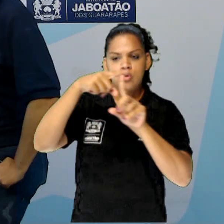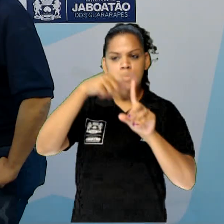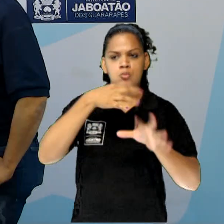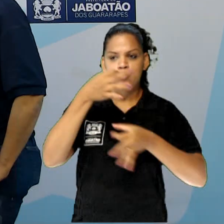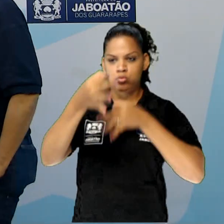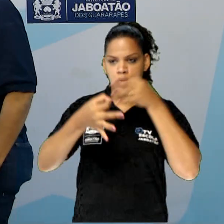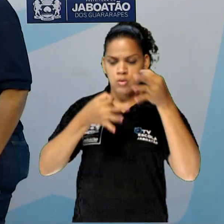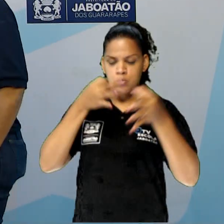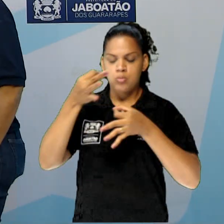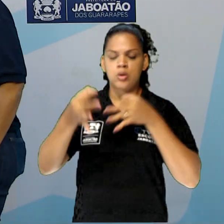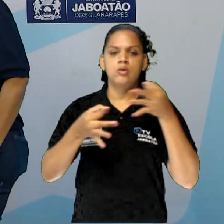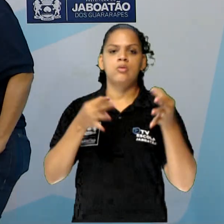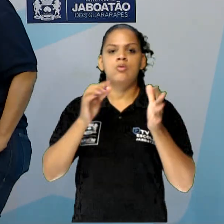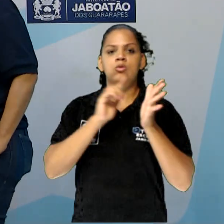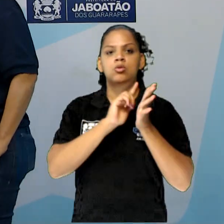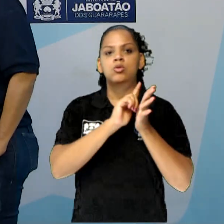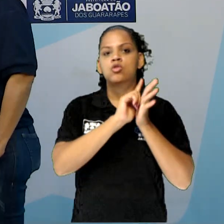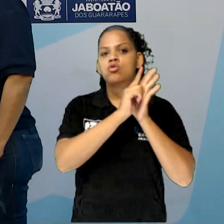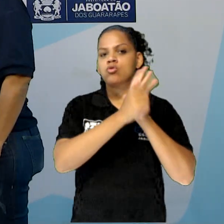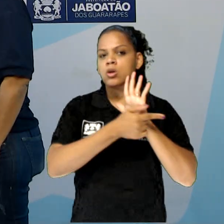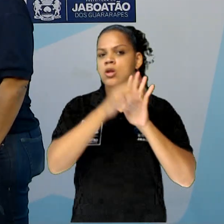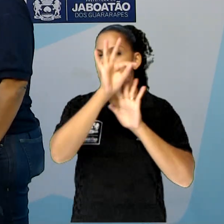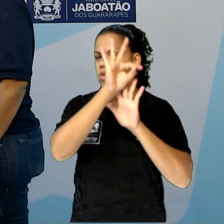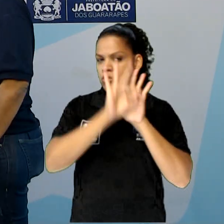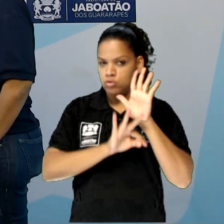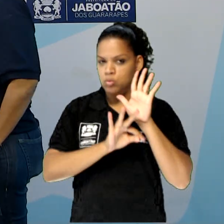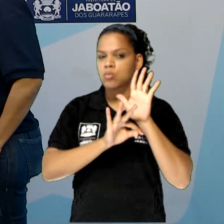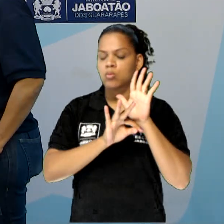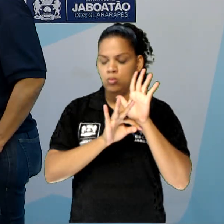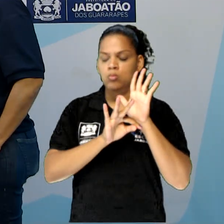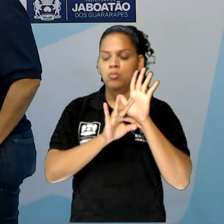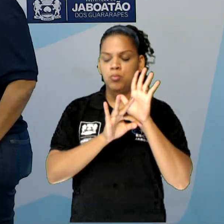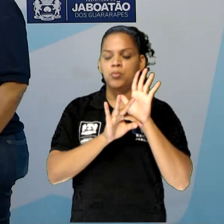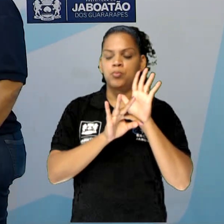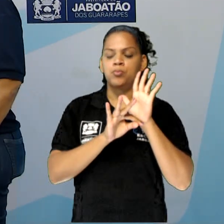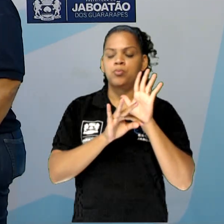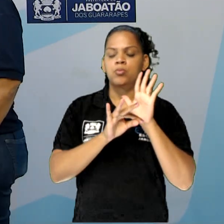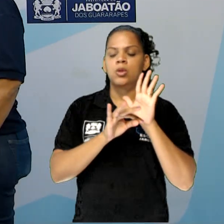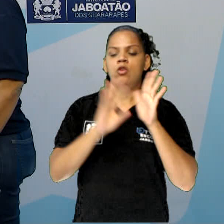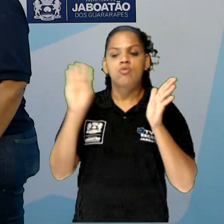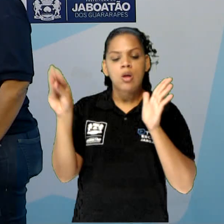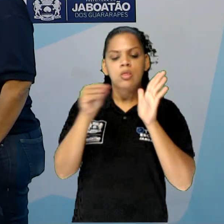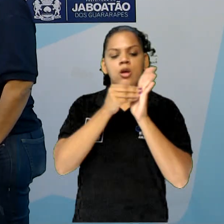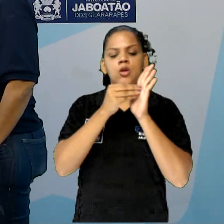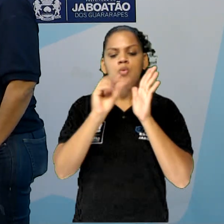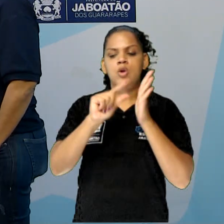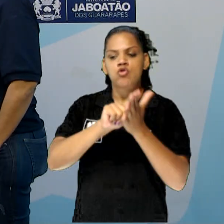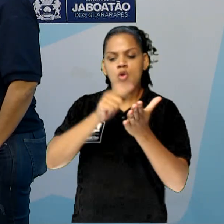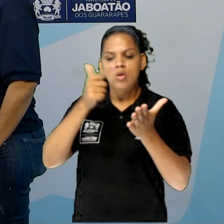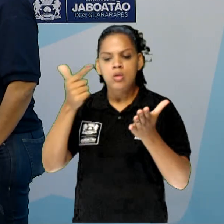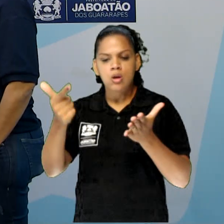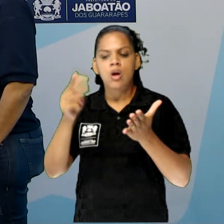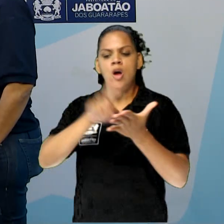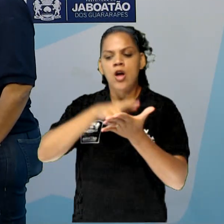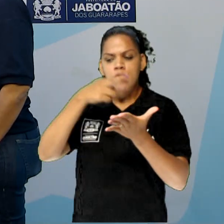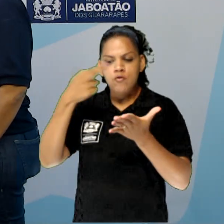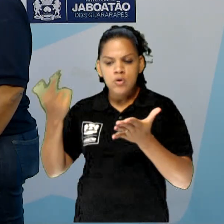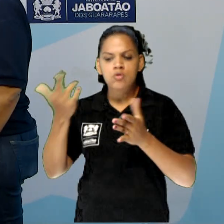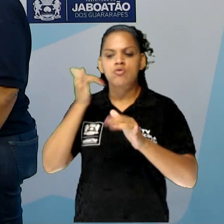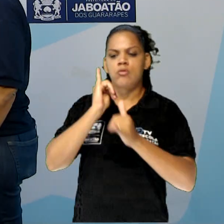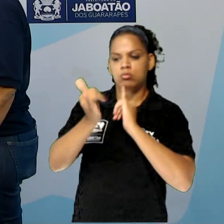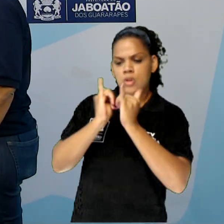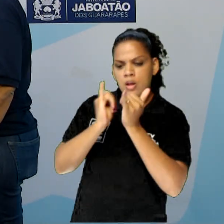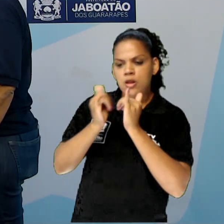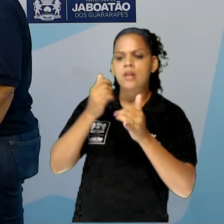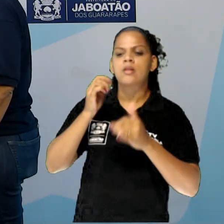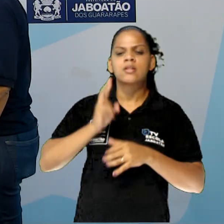Esse gênero textual, ele circula em jornais, revistas e internet e são sempre assinados pelo